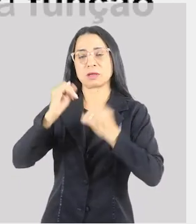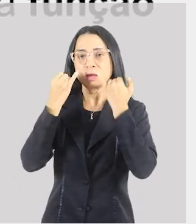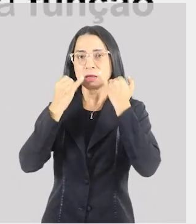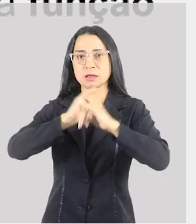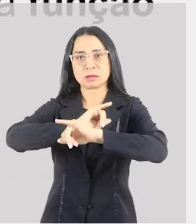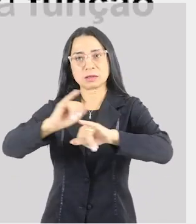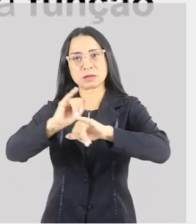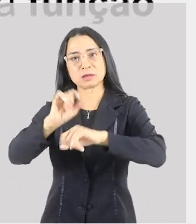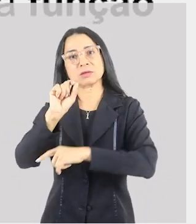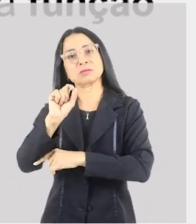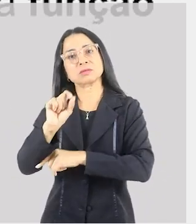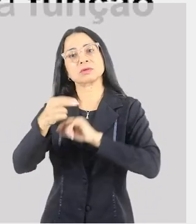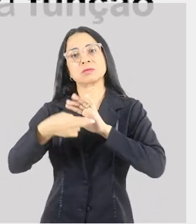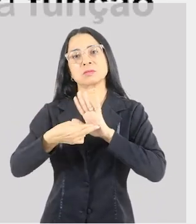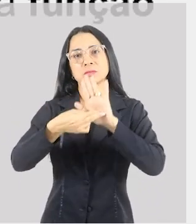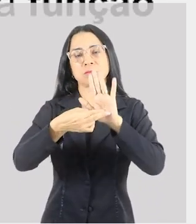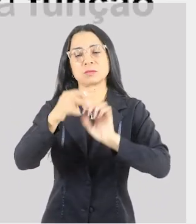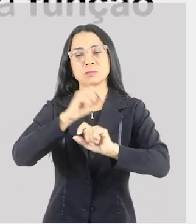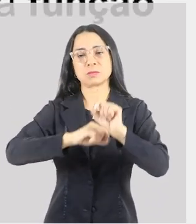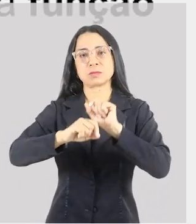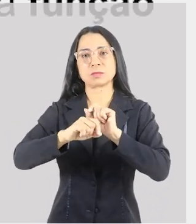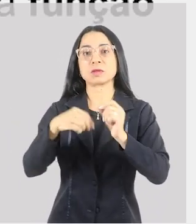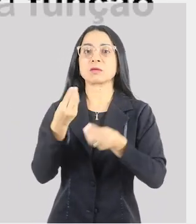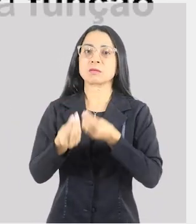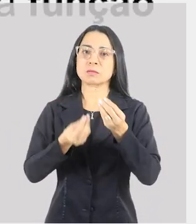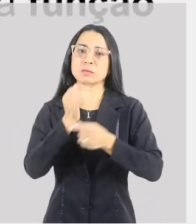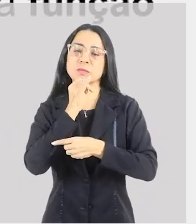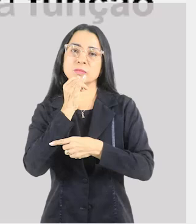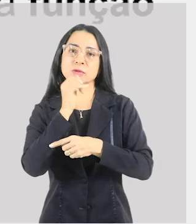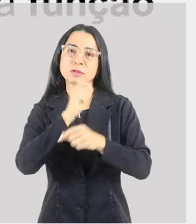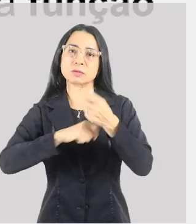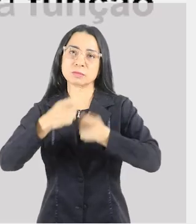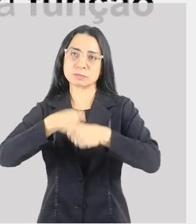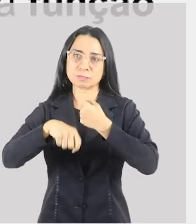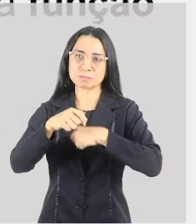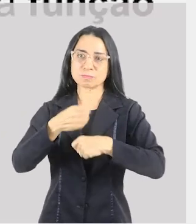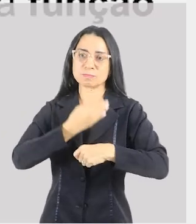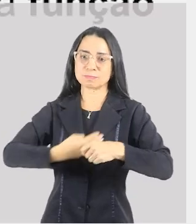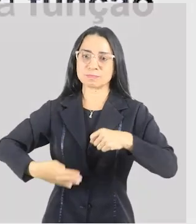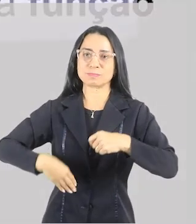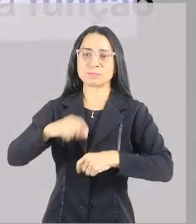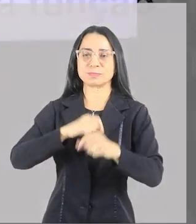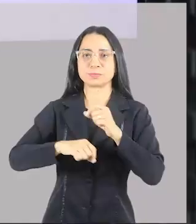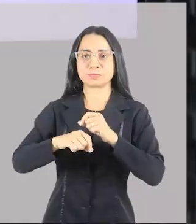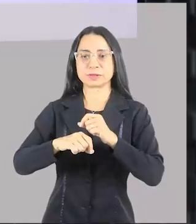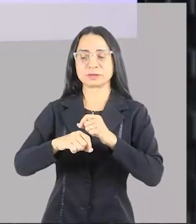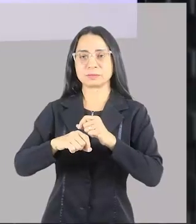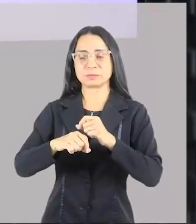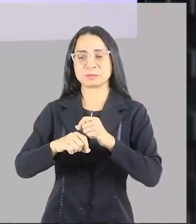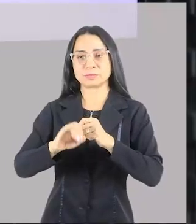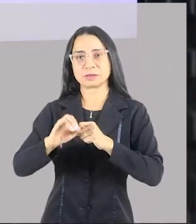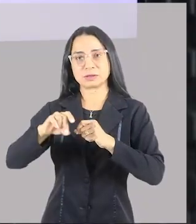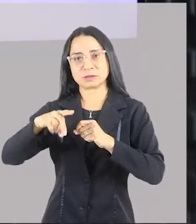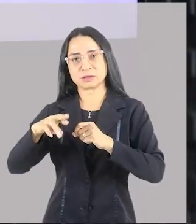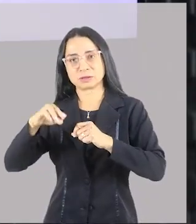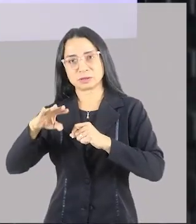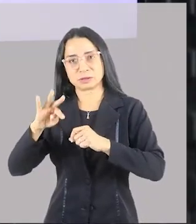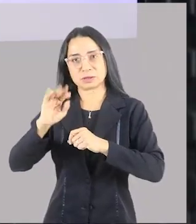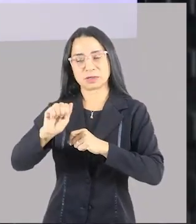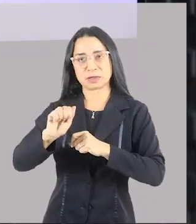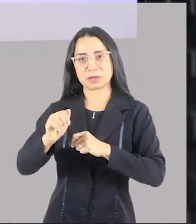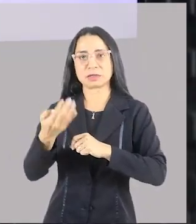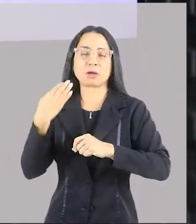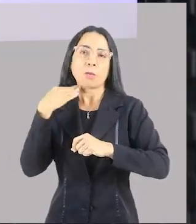Estado ou de quem o represente, como é o caso da administração pública indireta, as autarquias, os